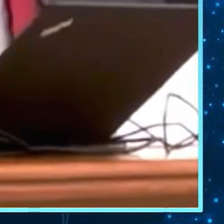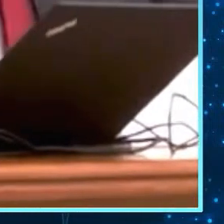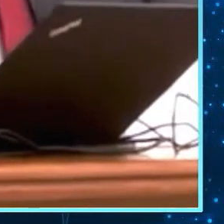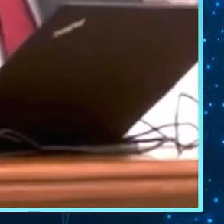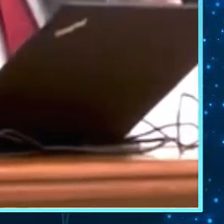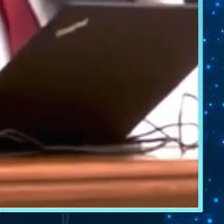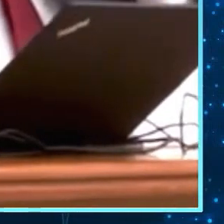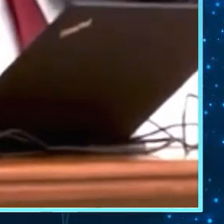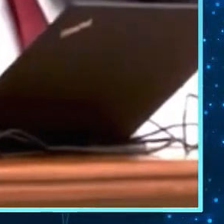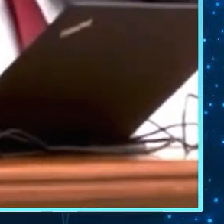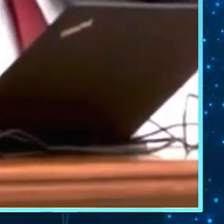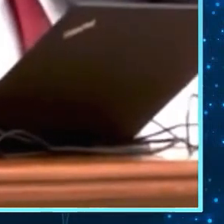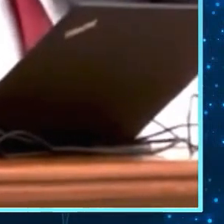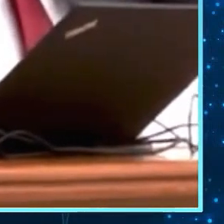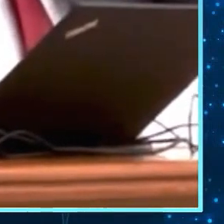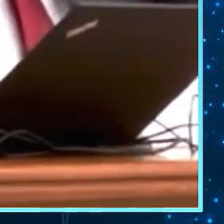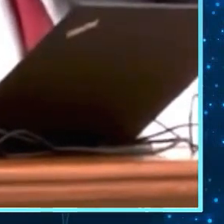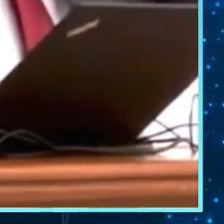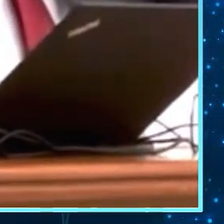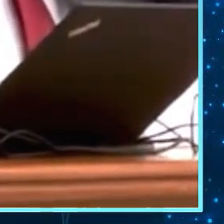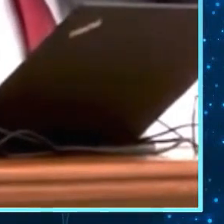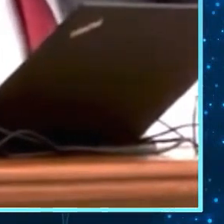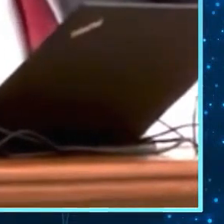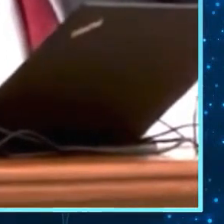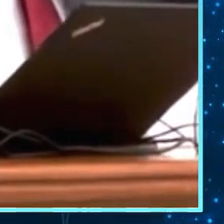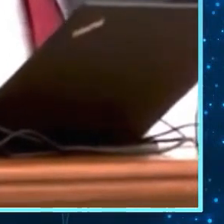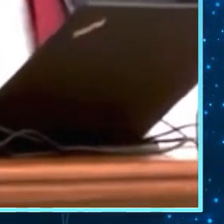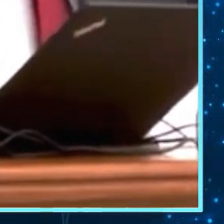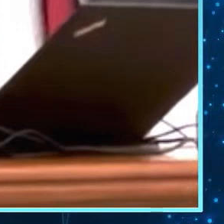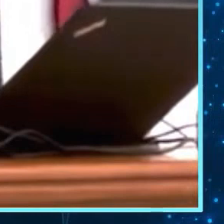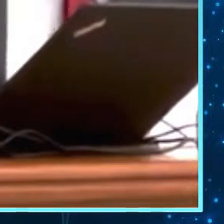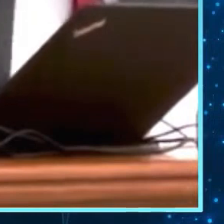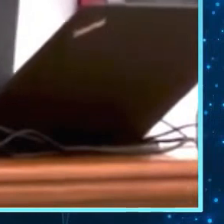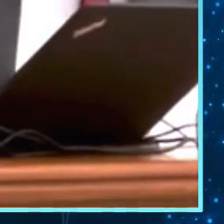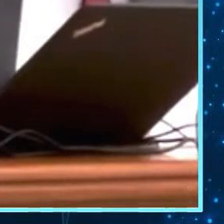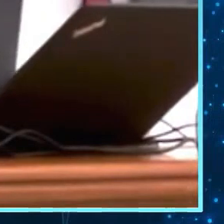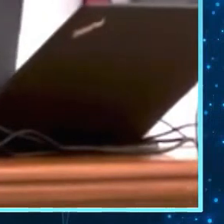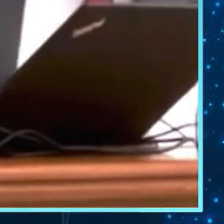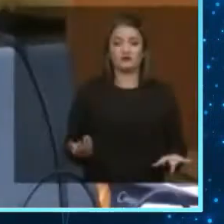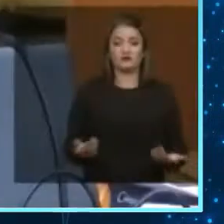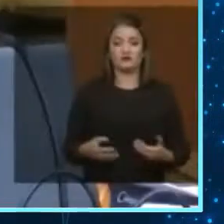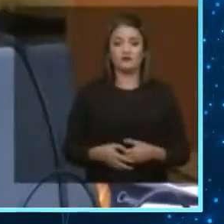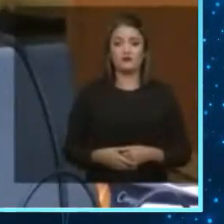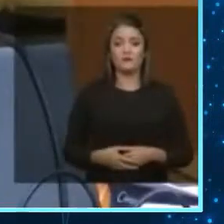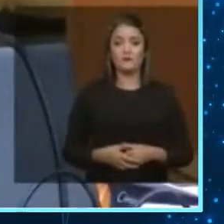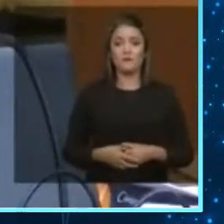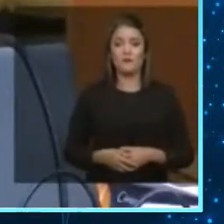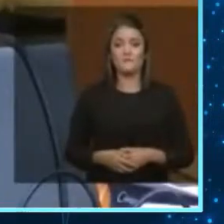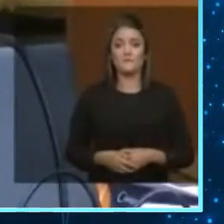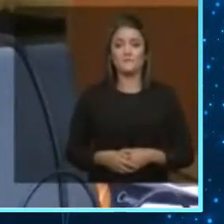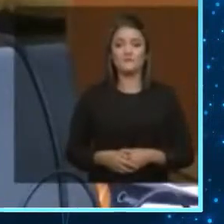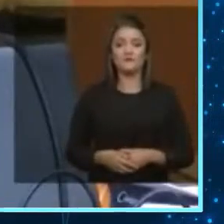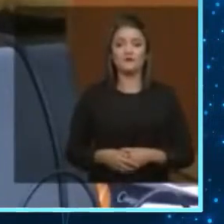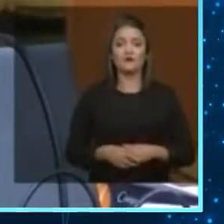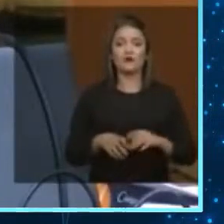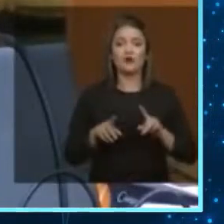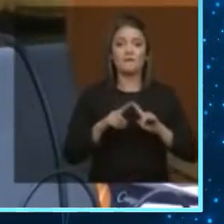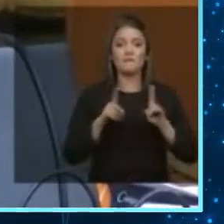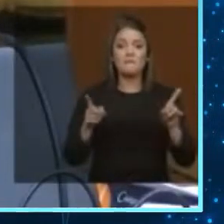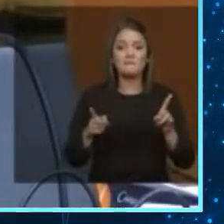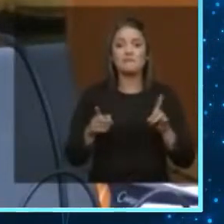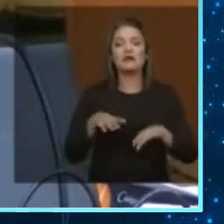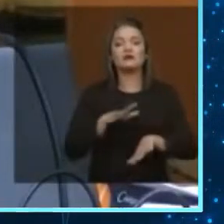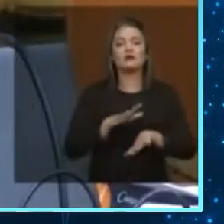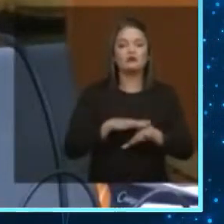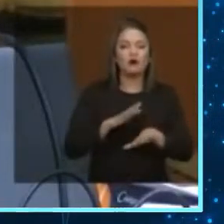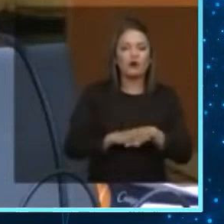opinião pública para ser o candidato à presidência do Senado. Como é que você está vendo a possibilidade concreta de ganhar essa eleição e